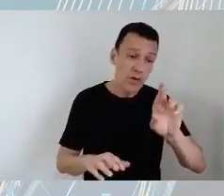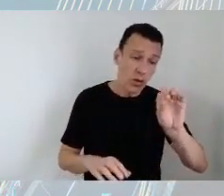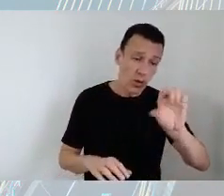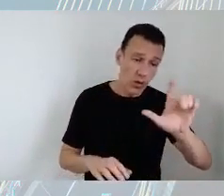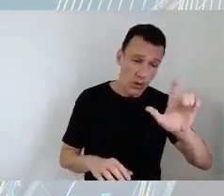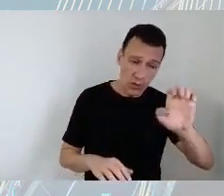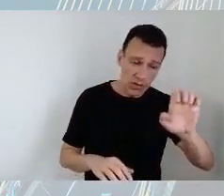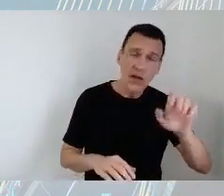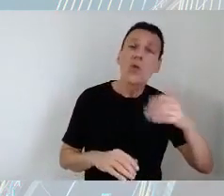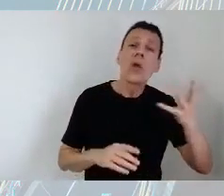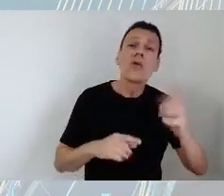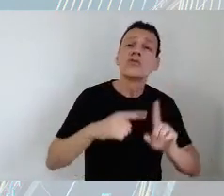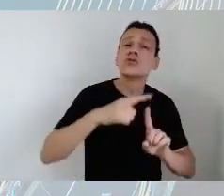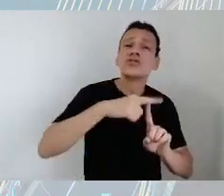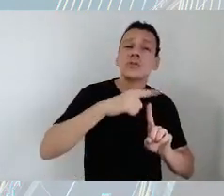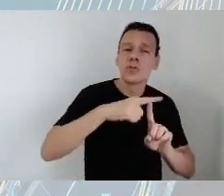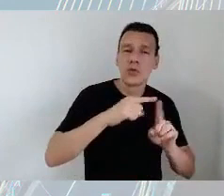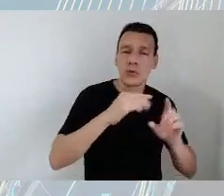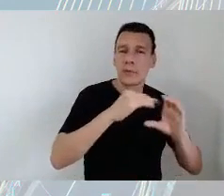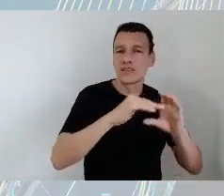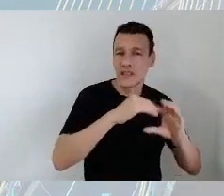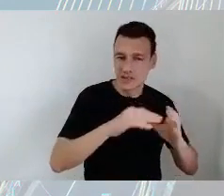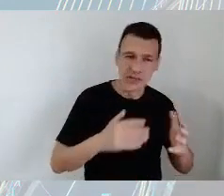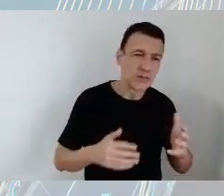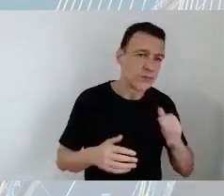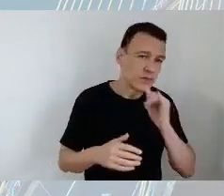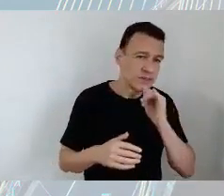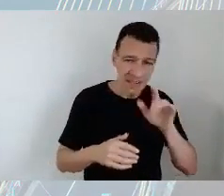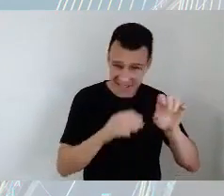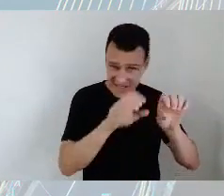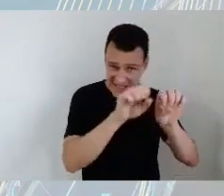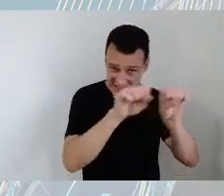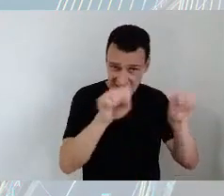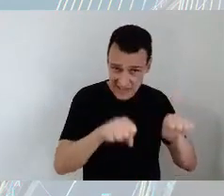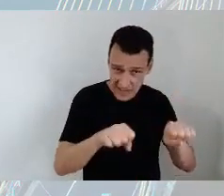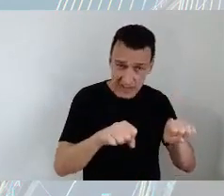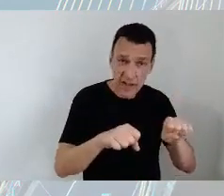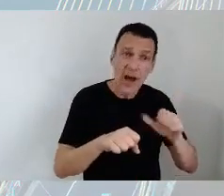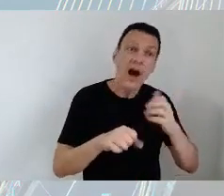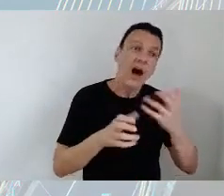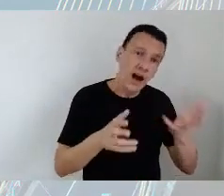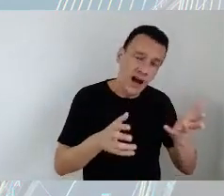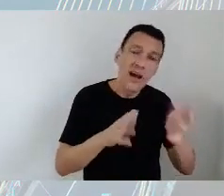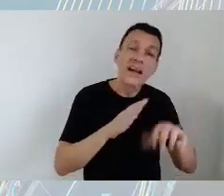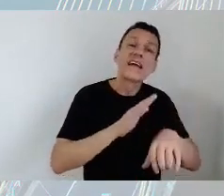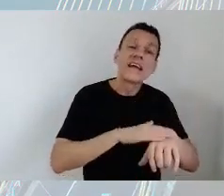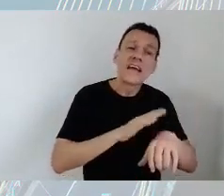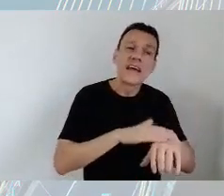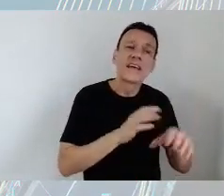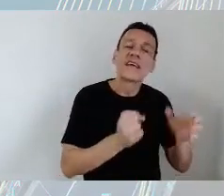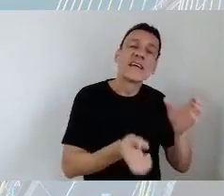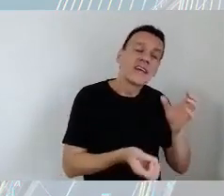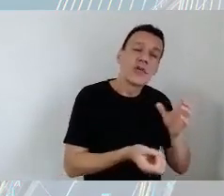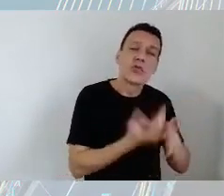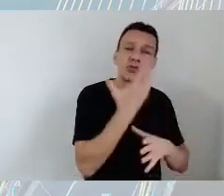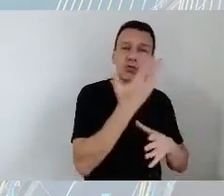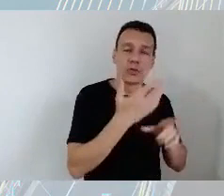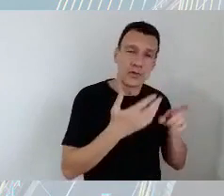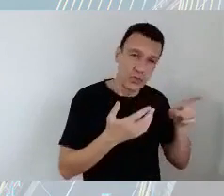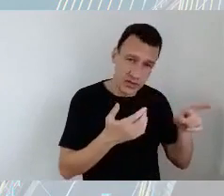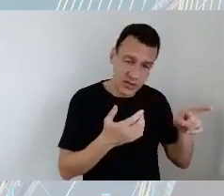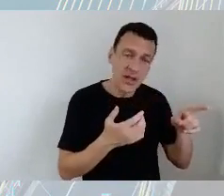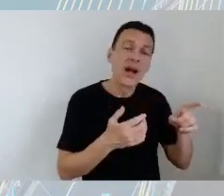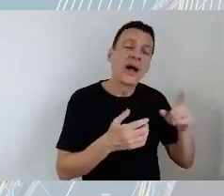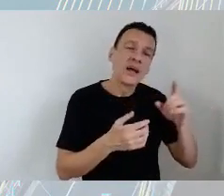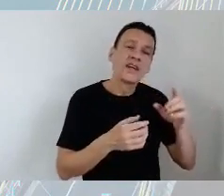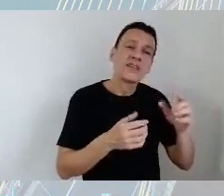Então, se eu começo como system, quem construiu essa conexão com esse modelo determina as diretrizes para uso desse